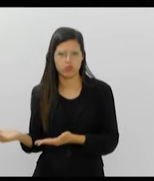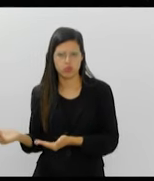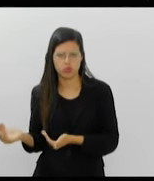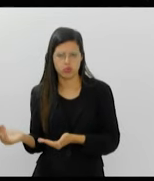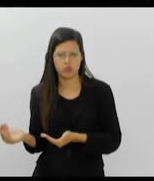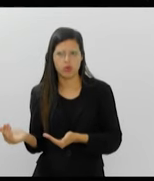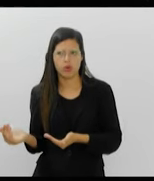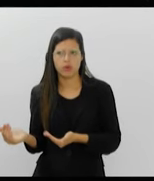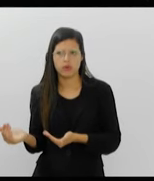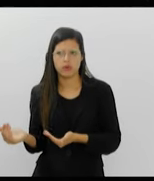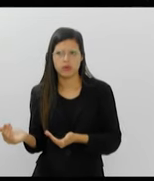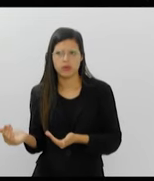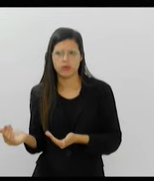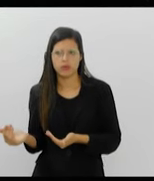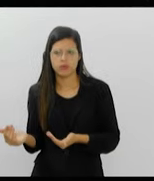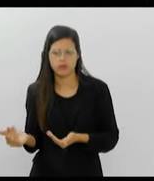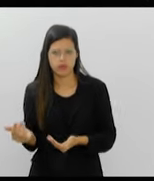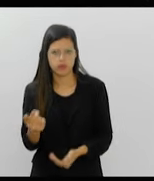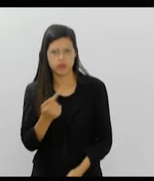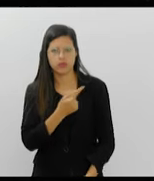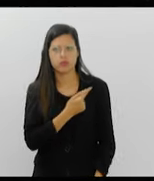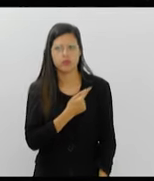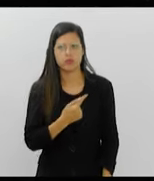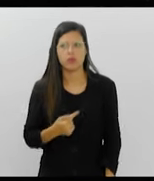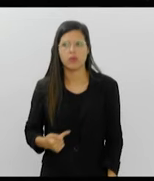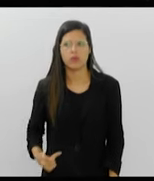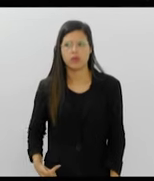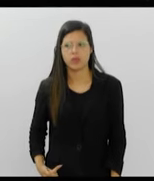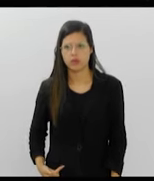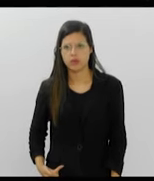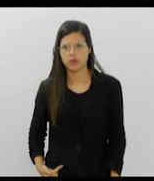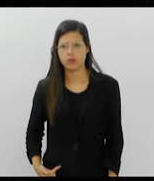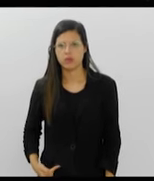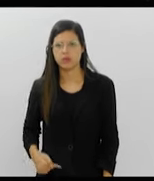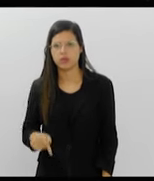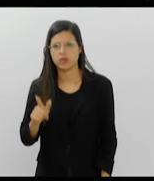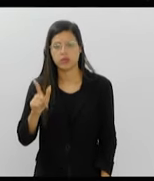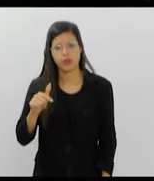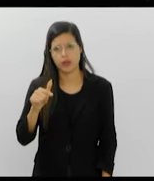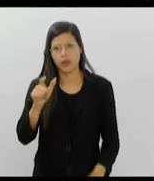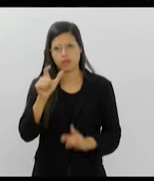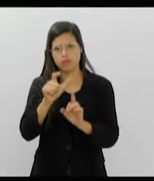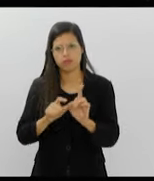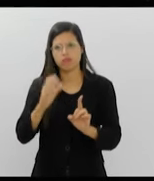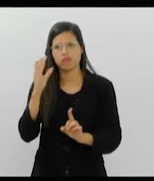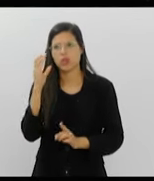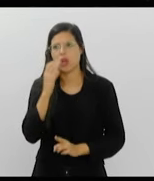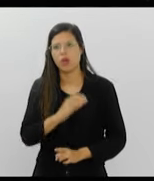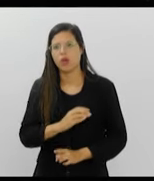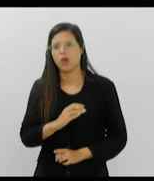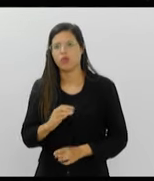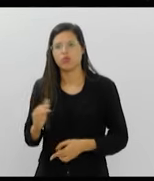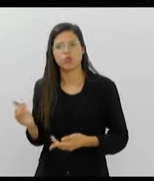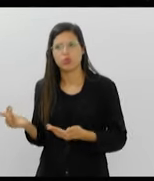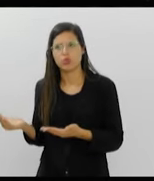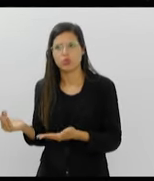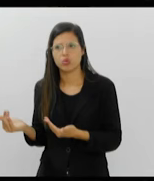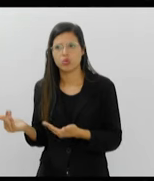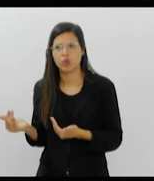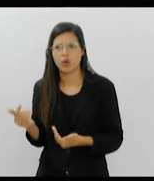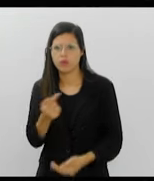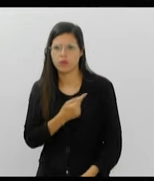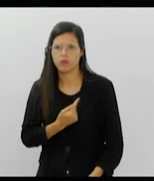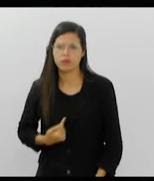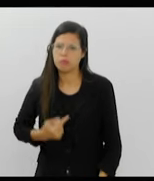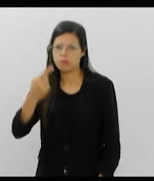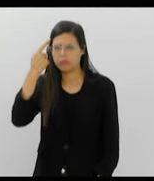governante, que é o senhor Cláudio Castro. Jovem governante, que eu não sei a idade